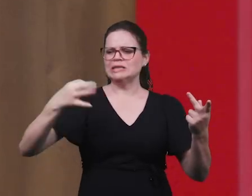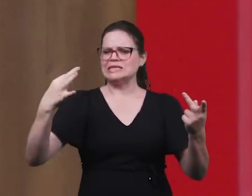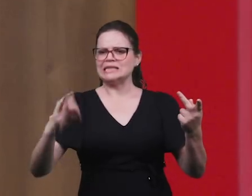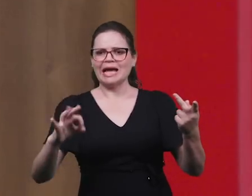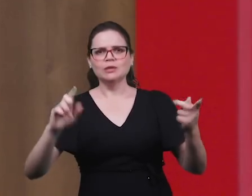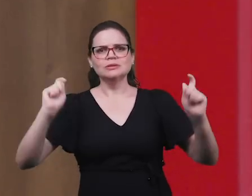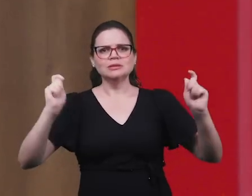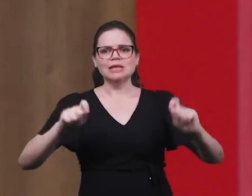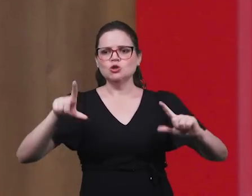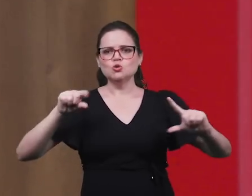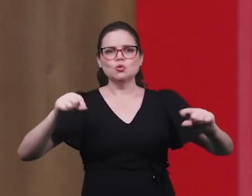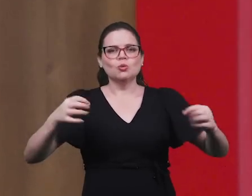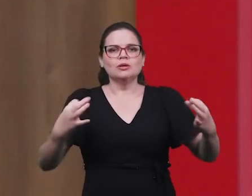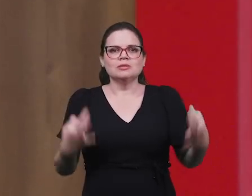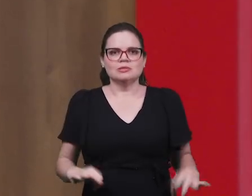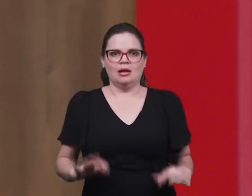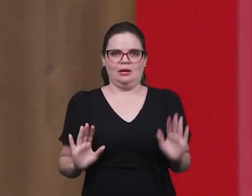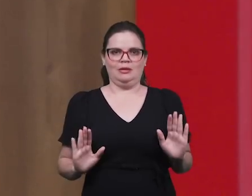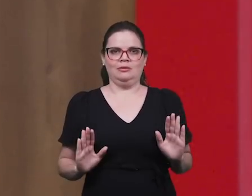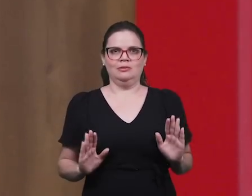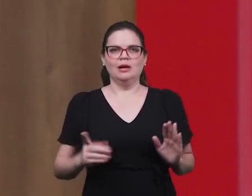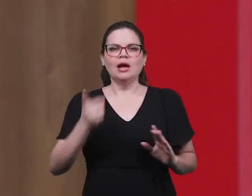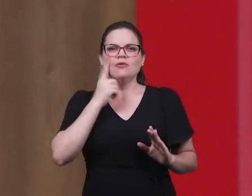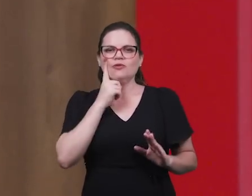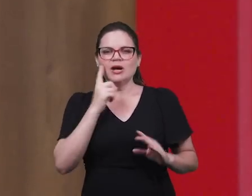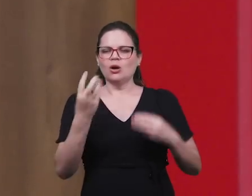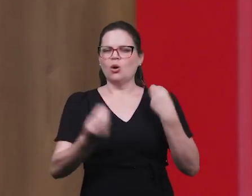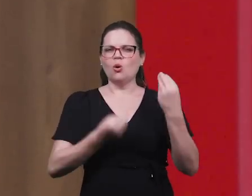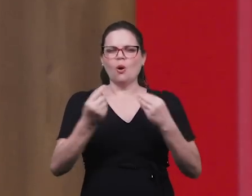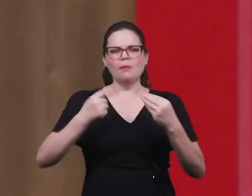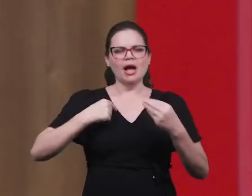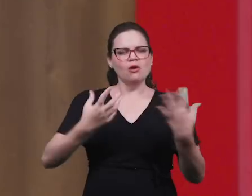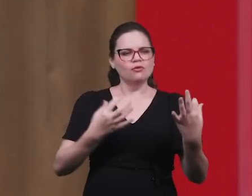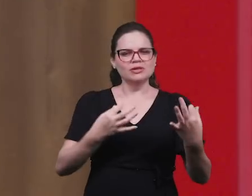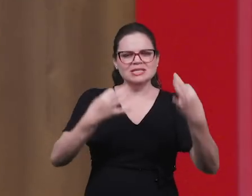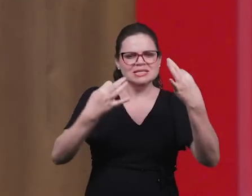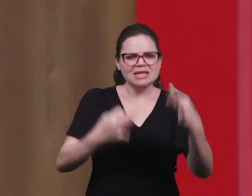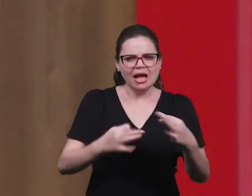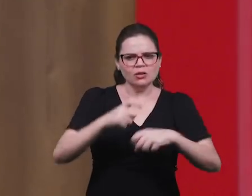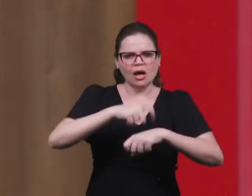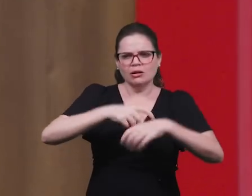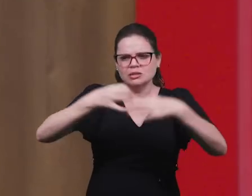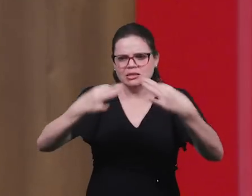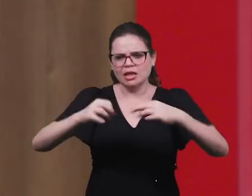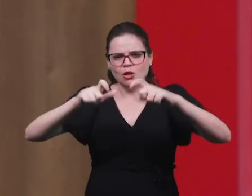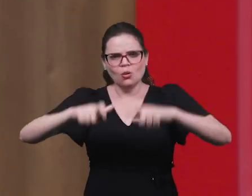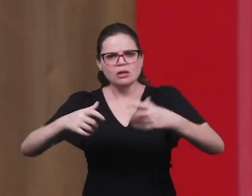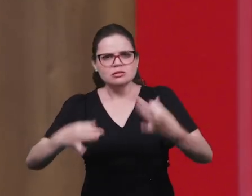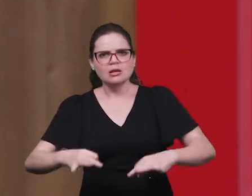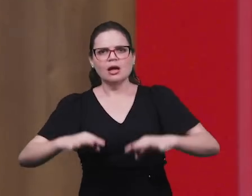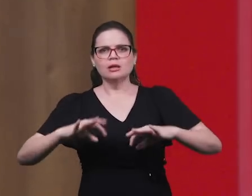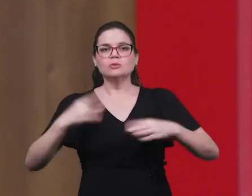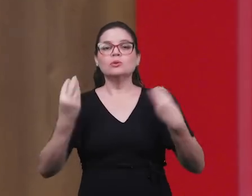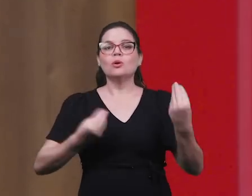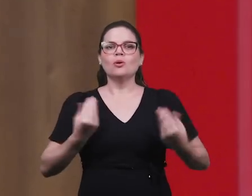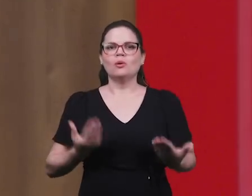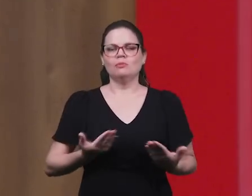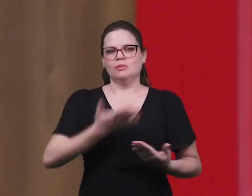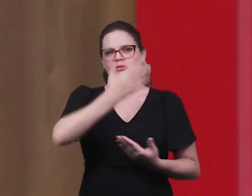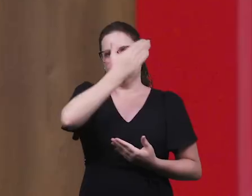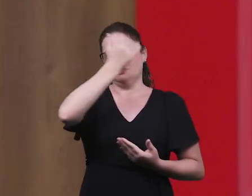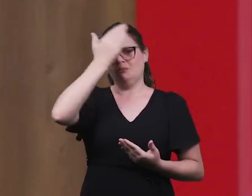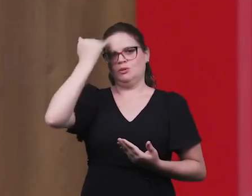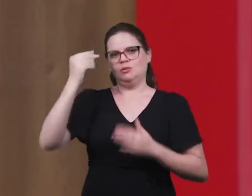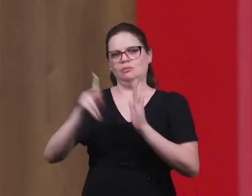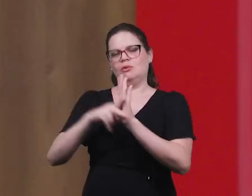errado. Nós podemos dizer, colocar as coisas certas nos lugares certos, nas horas certas. Isso seria um entendimento